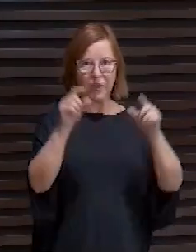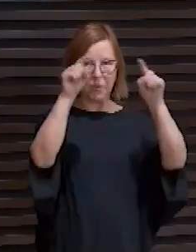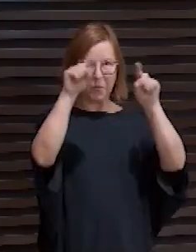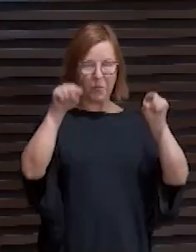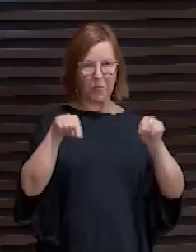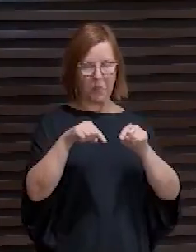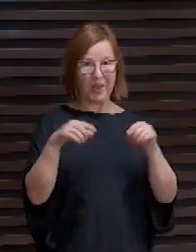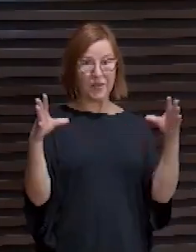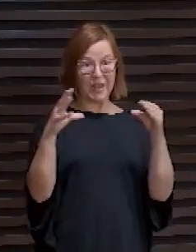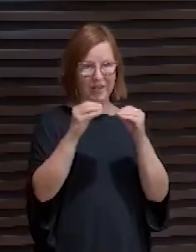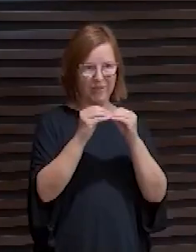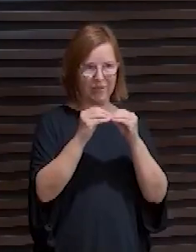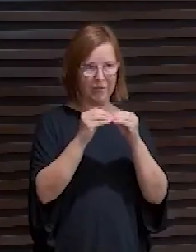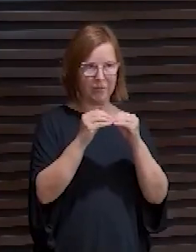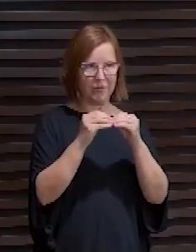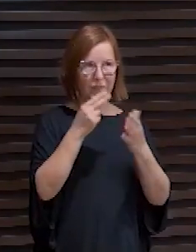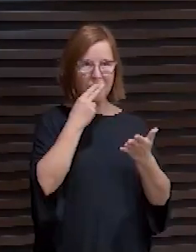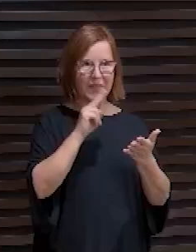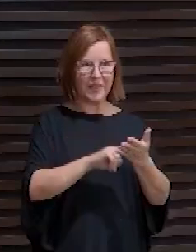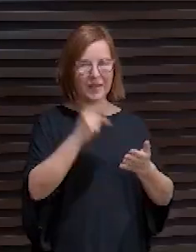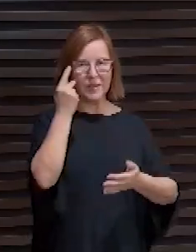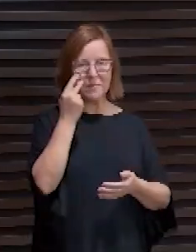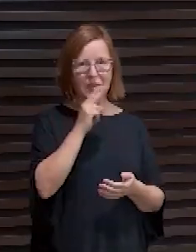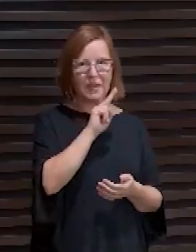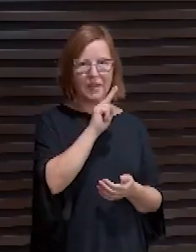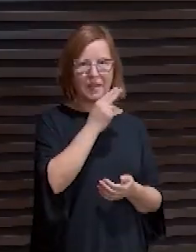um resumo da carta aos Hebreus,